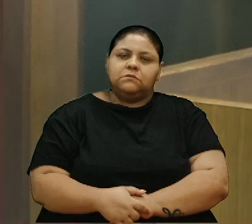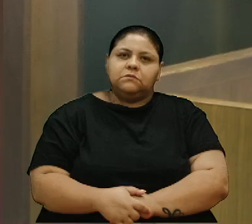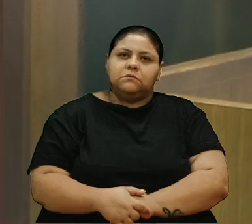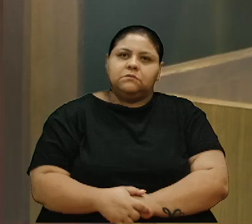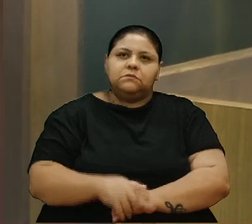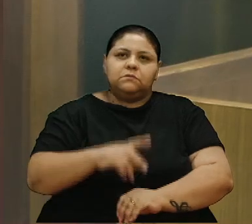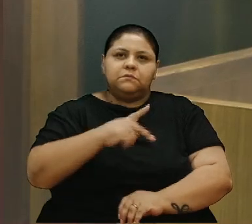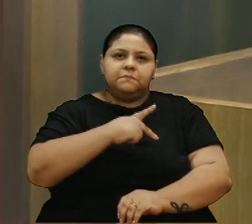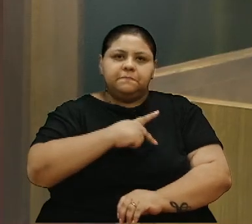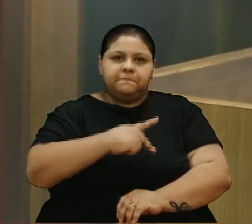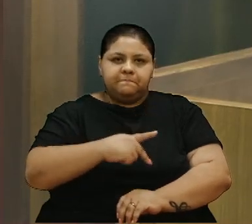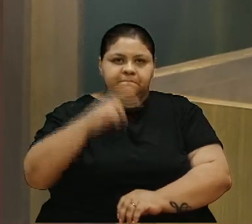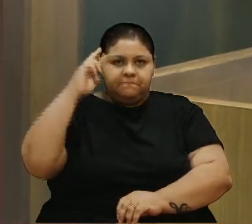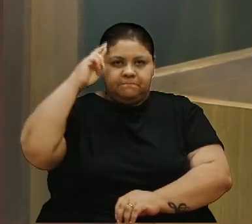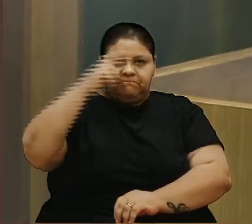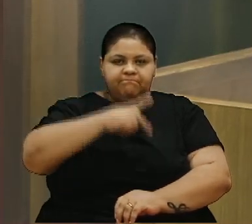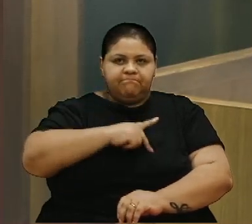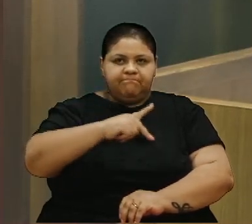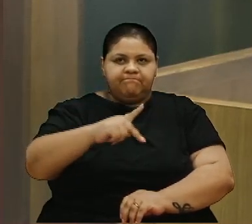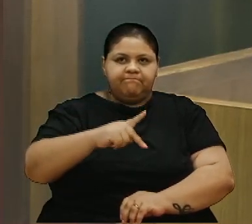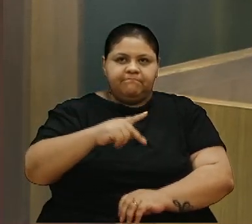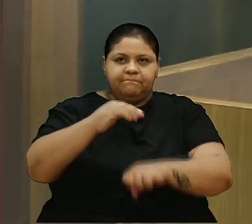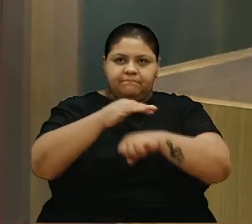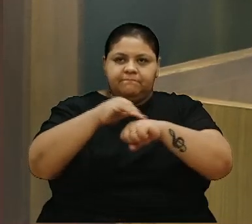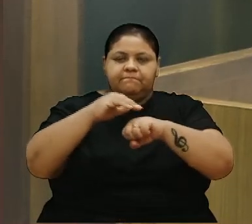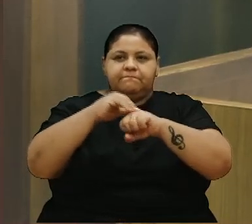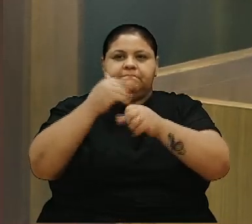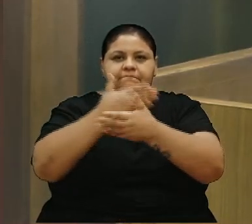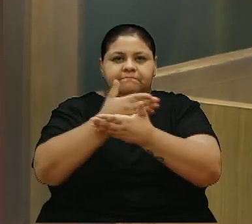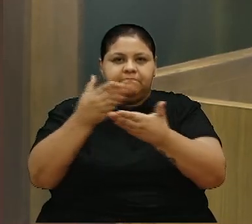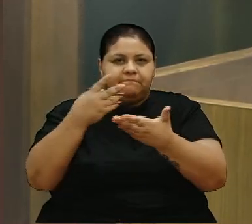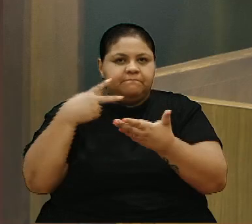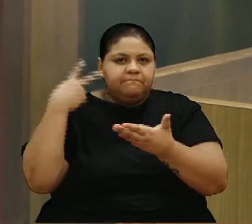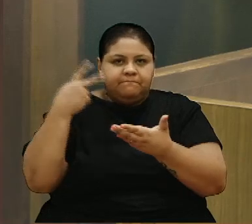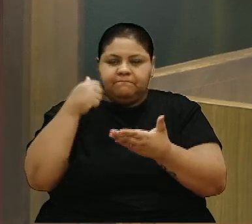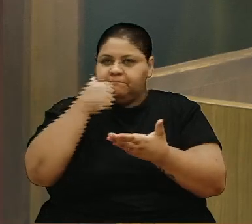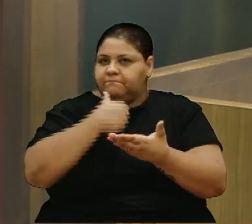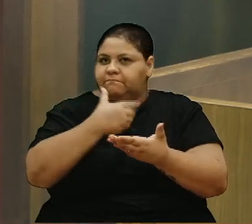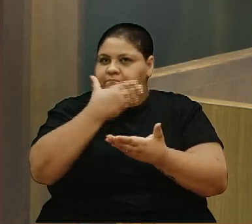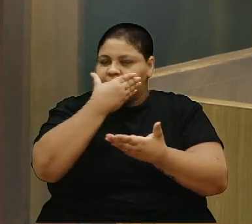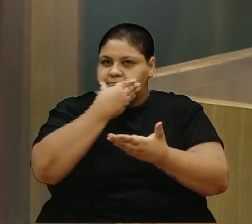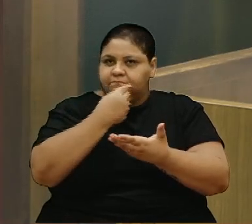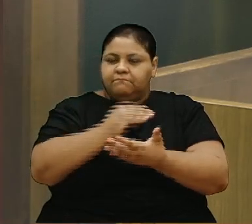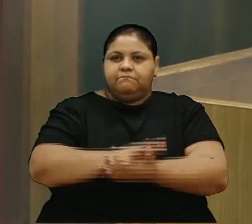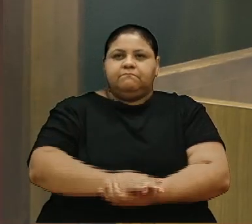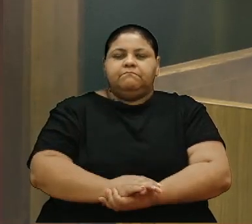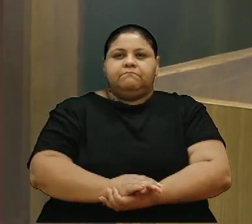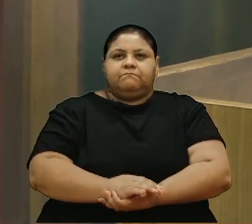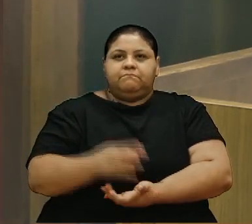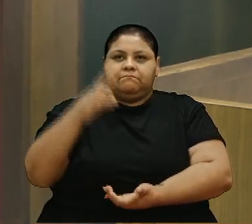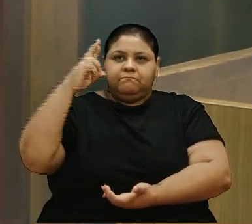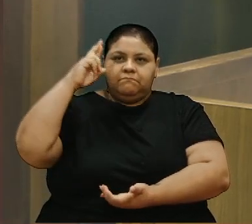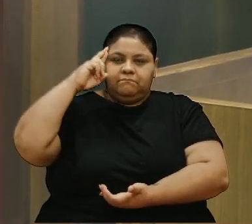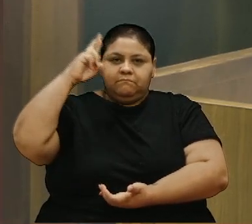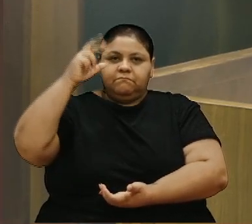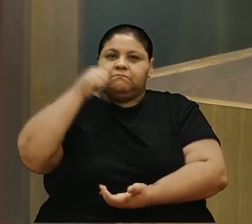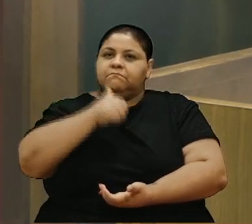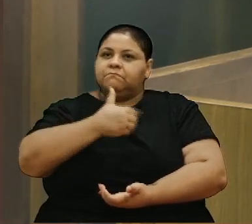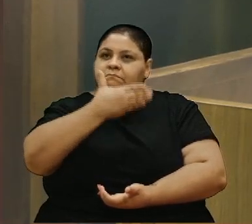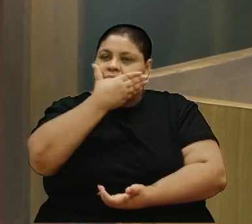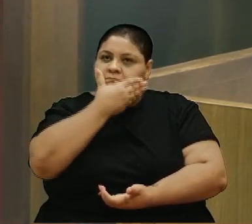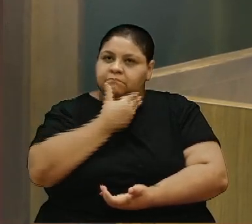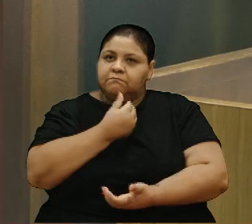Senhor presidente, nobres colegas, senhoras e senhores que nos assistem aqui